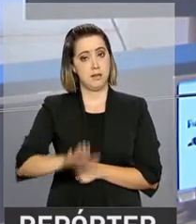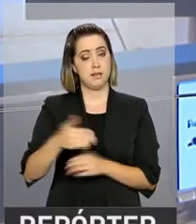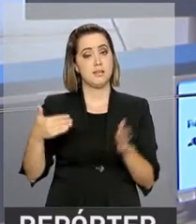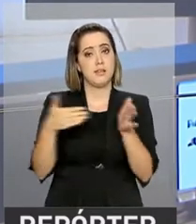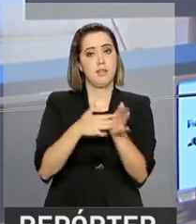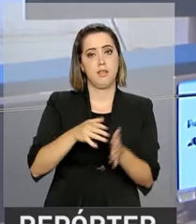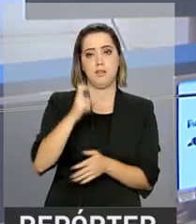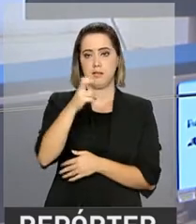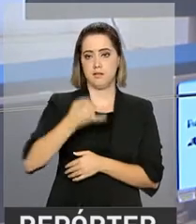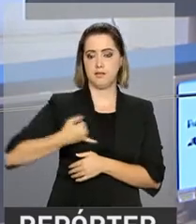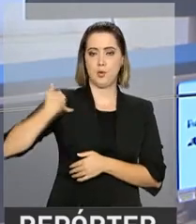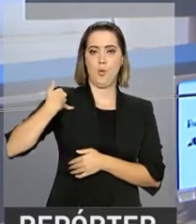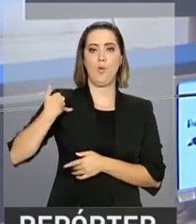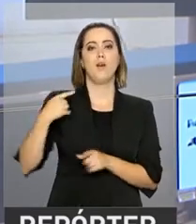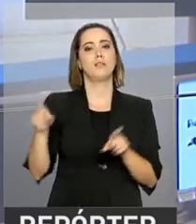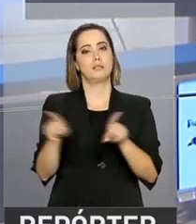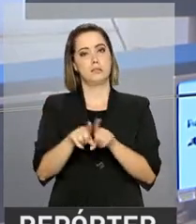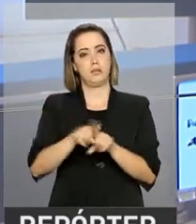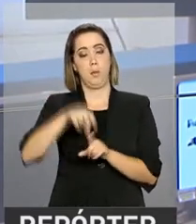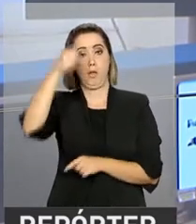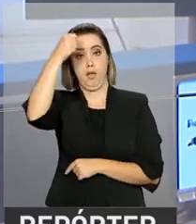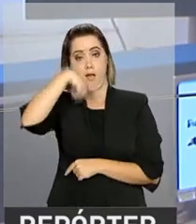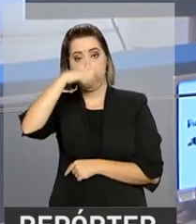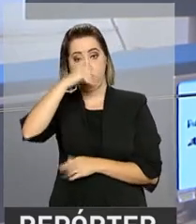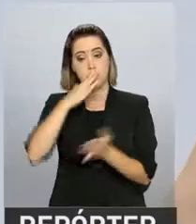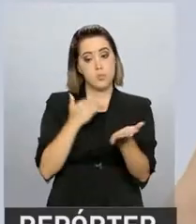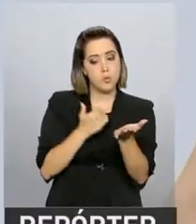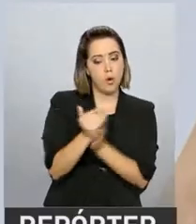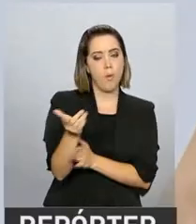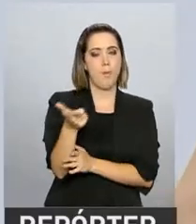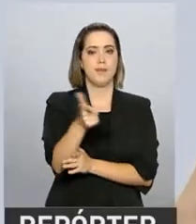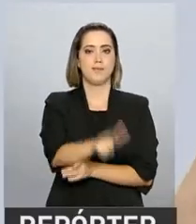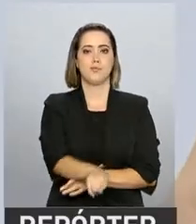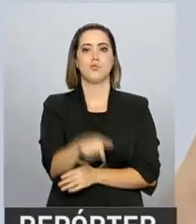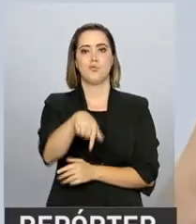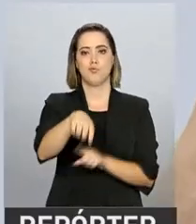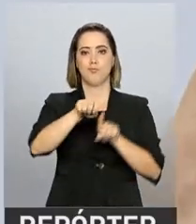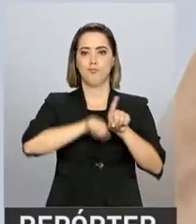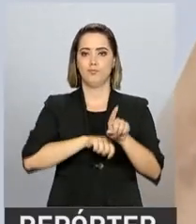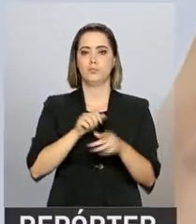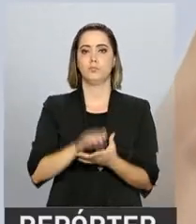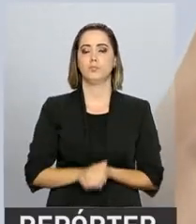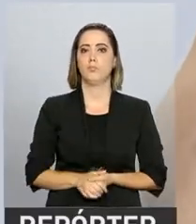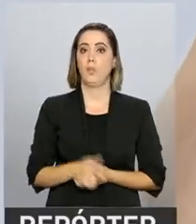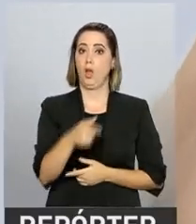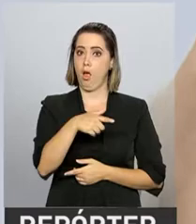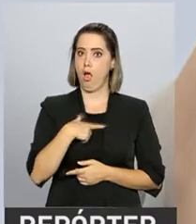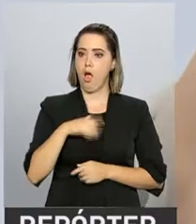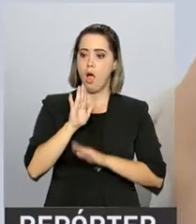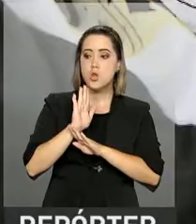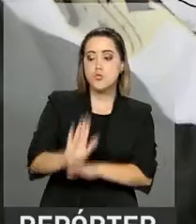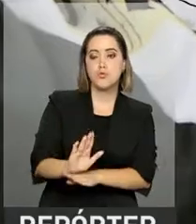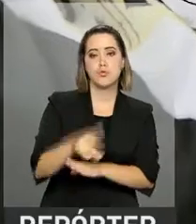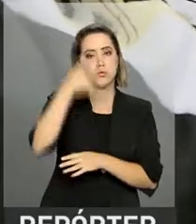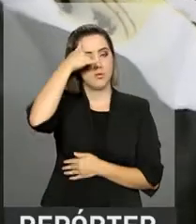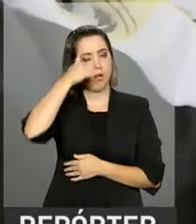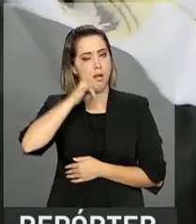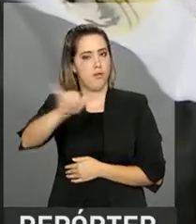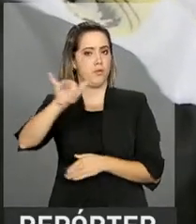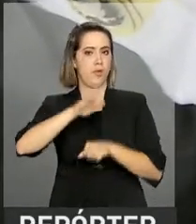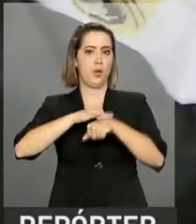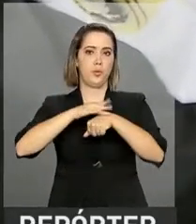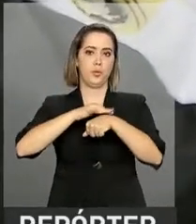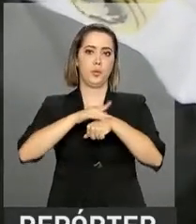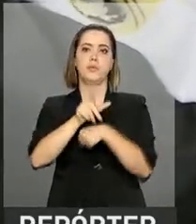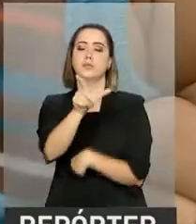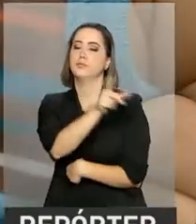vacinação contra a gripe começa no próximo mês. Uma arma na prevenção de doenças. A vacinação é